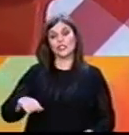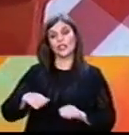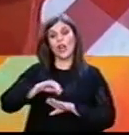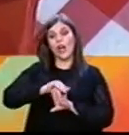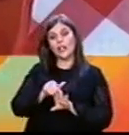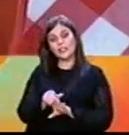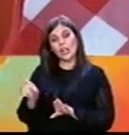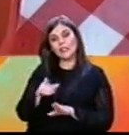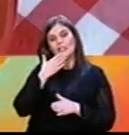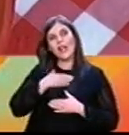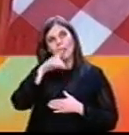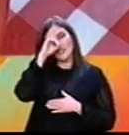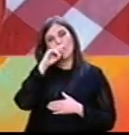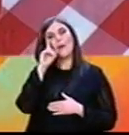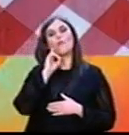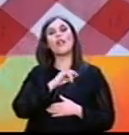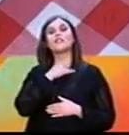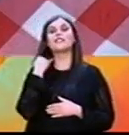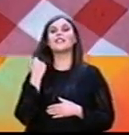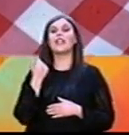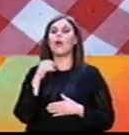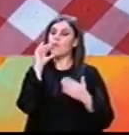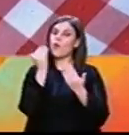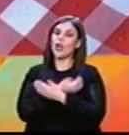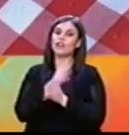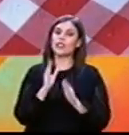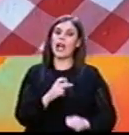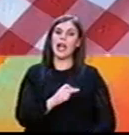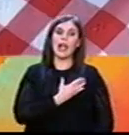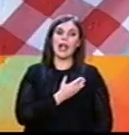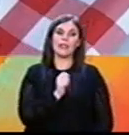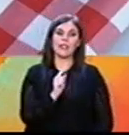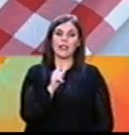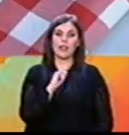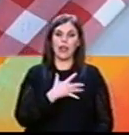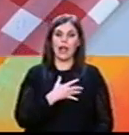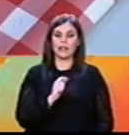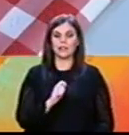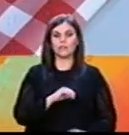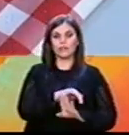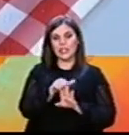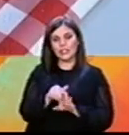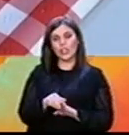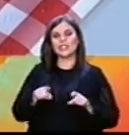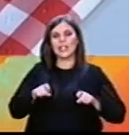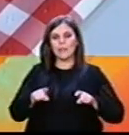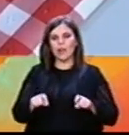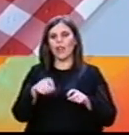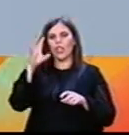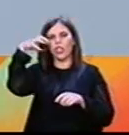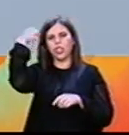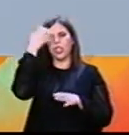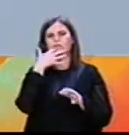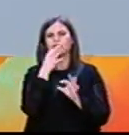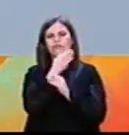lembrar de uma tia já falecida há muito tempo, que era a minha tia Adelaide, que fazia rissóis de camarão como ninguém. Eu nunca comi